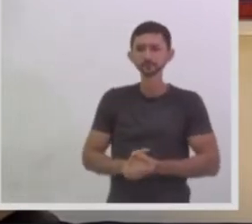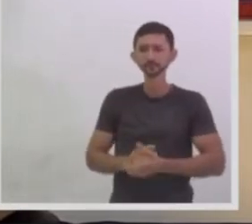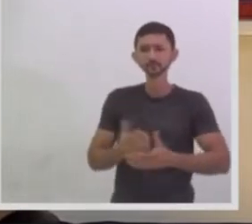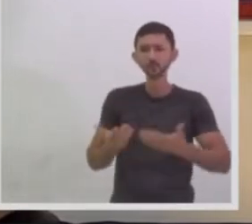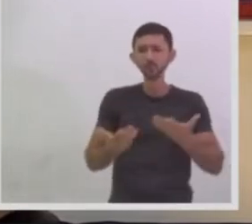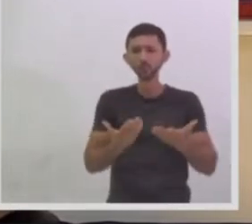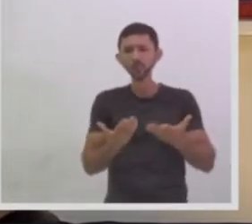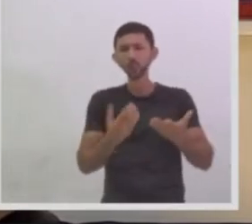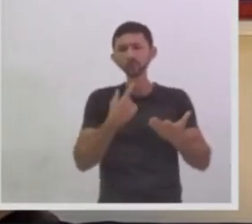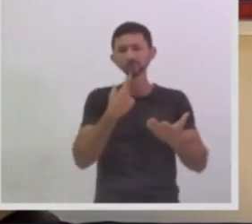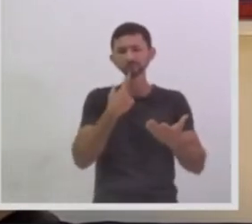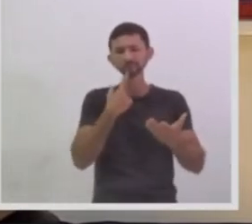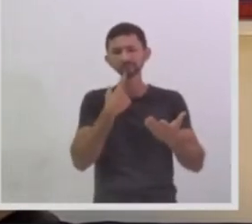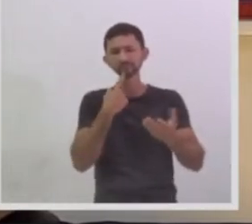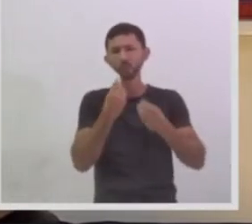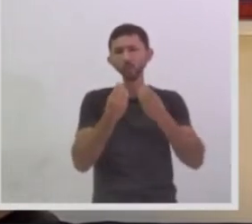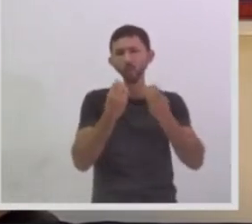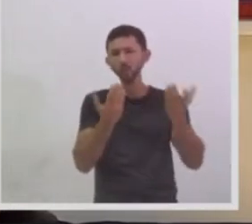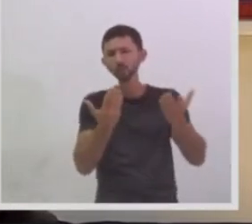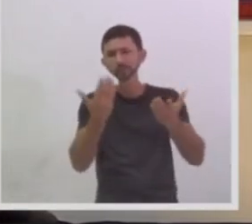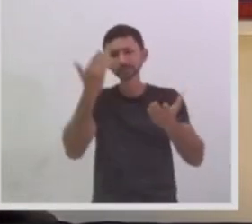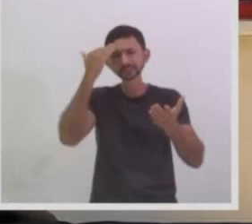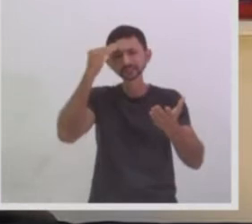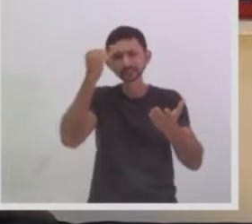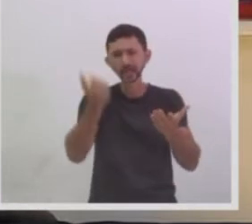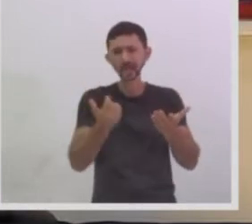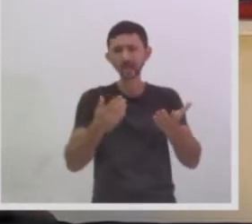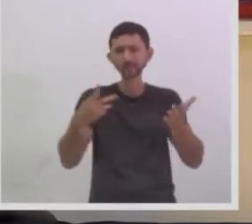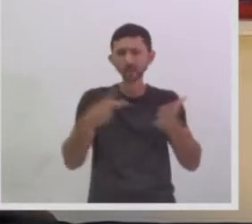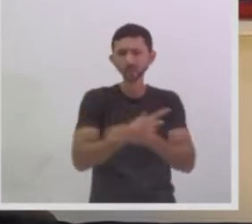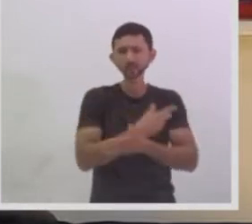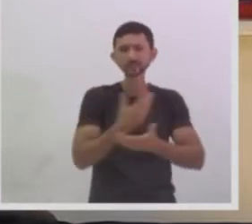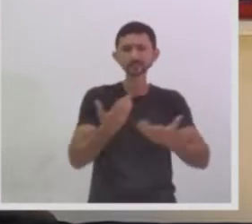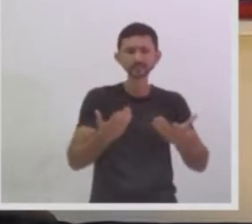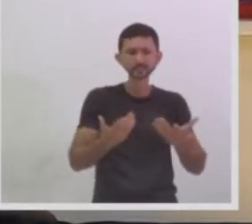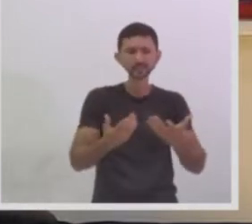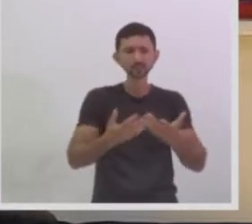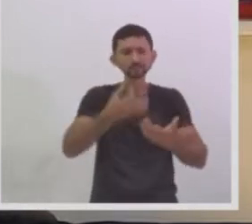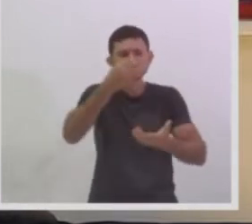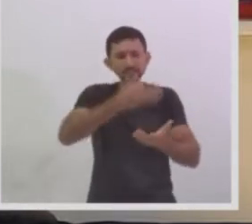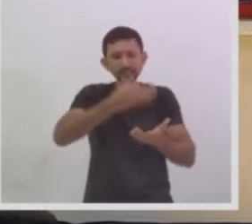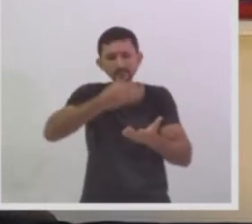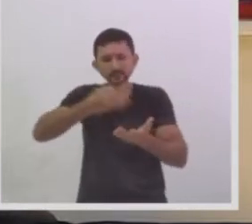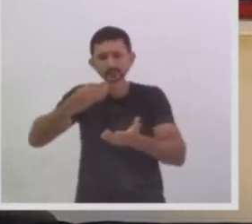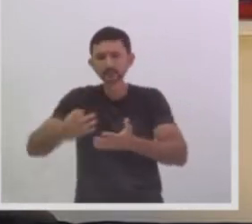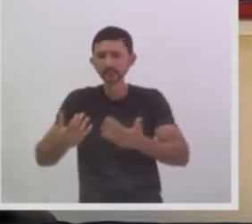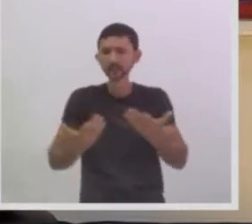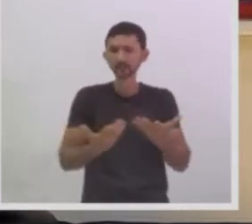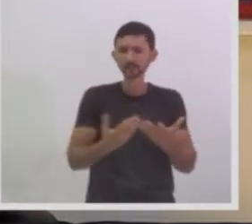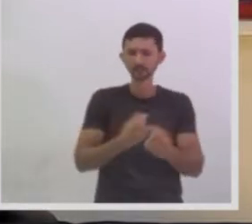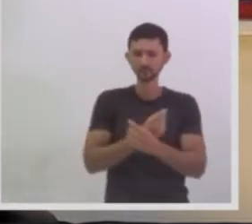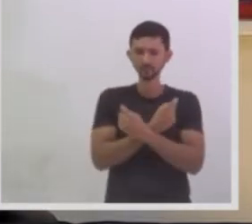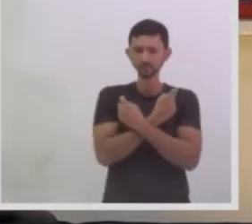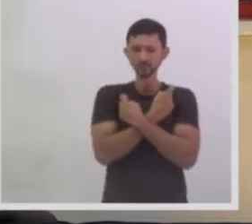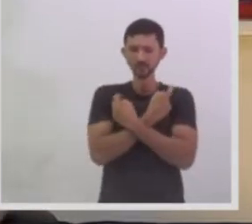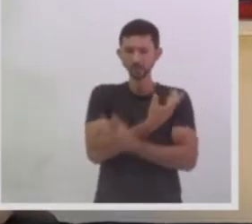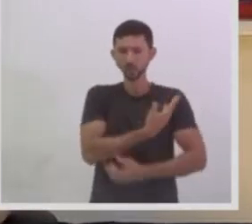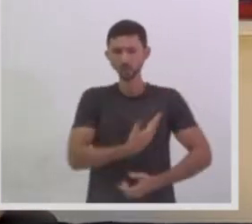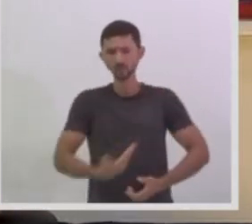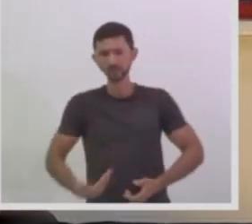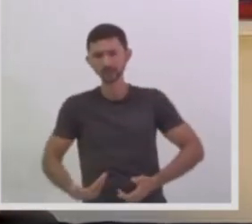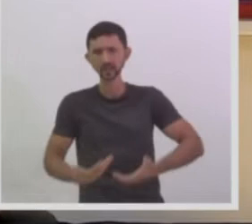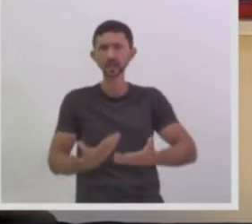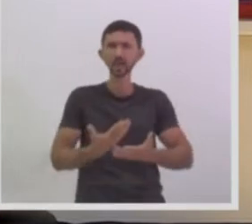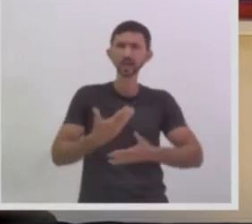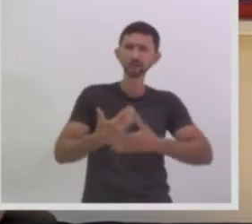forma ele soube que aconteceram as coisas exatamente assim? Que o faraó era o governante do Egito